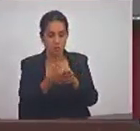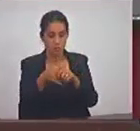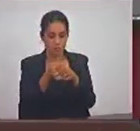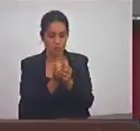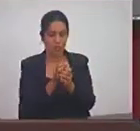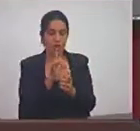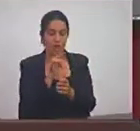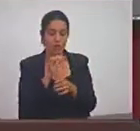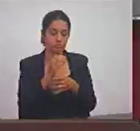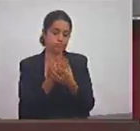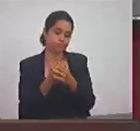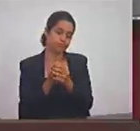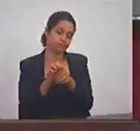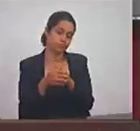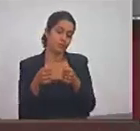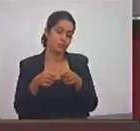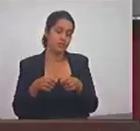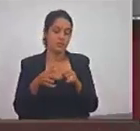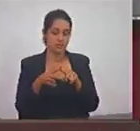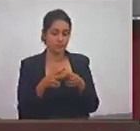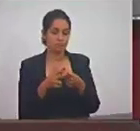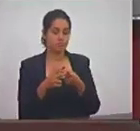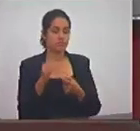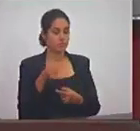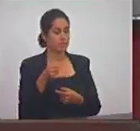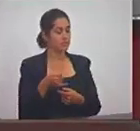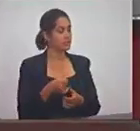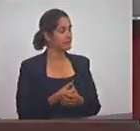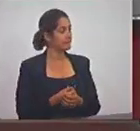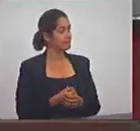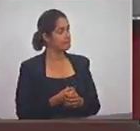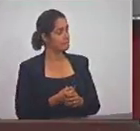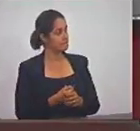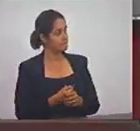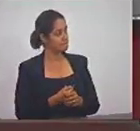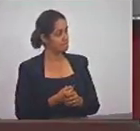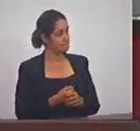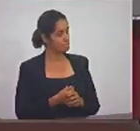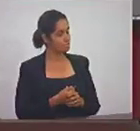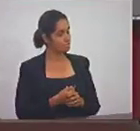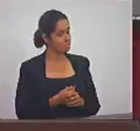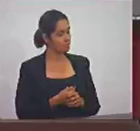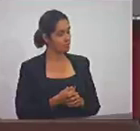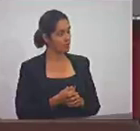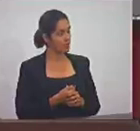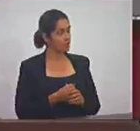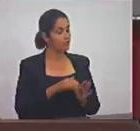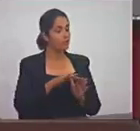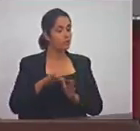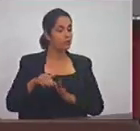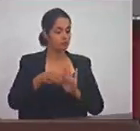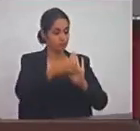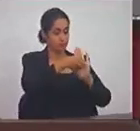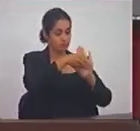sim. E outra indicação também, que o Dado já foi feito até uma reunião semana passada na Praça Matriz,